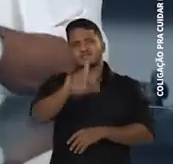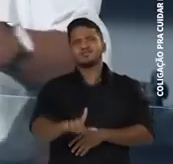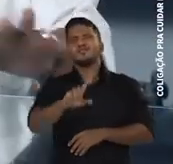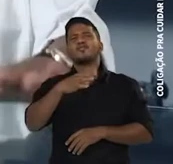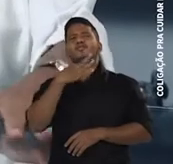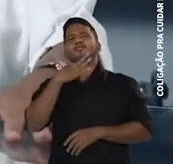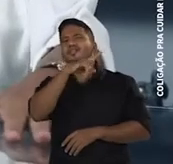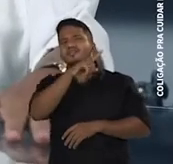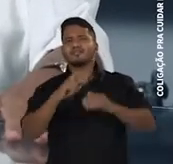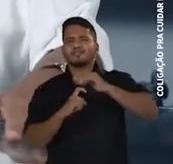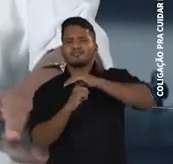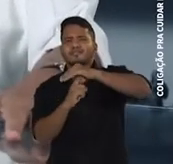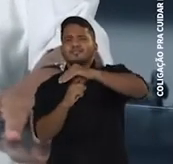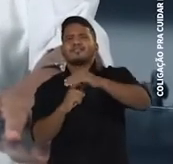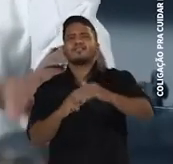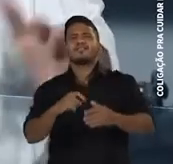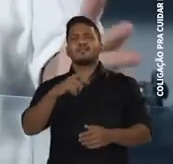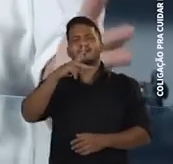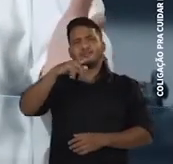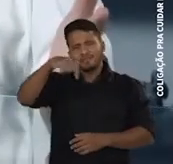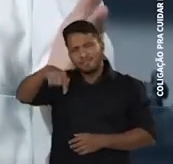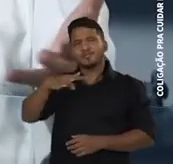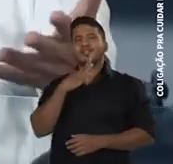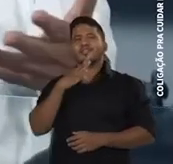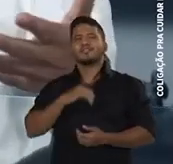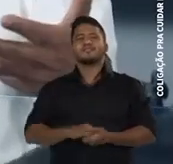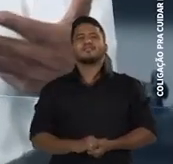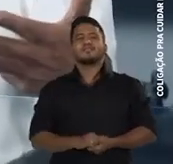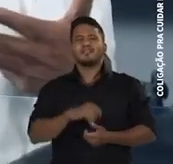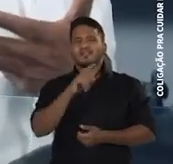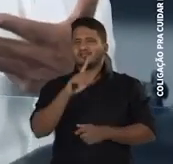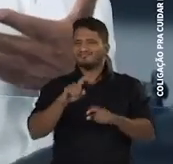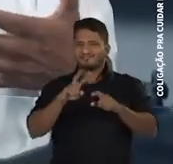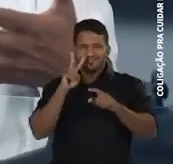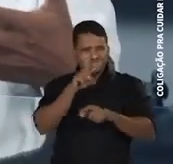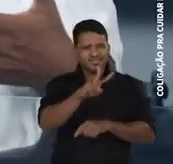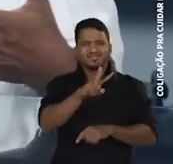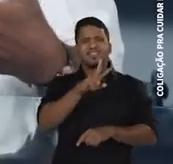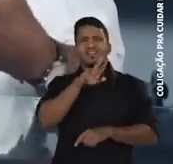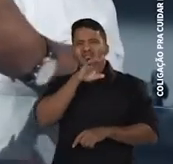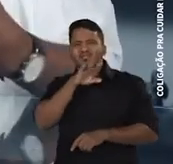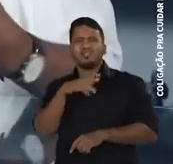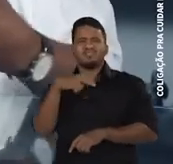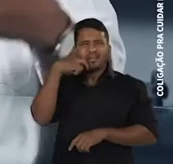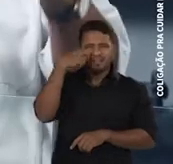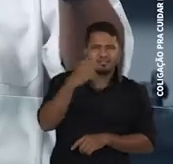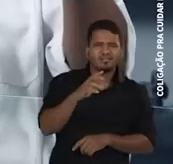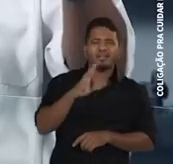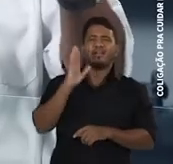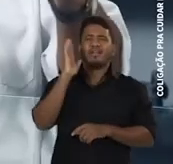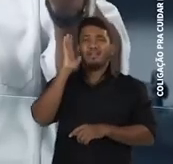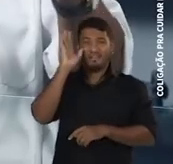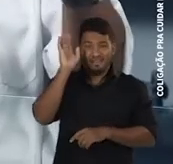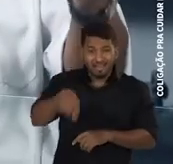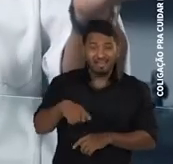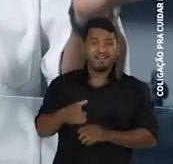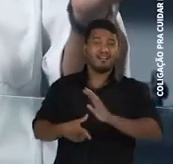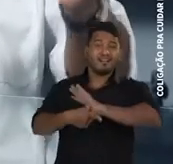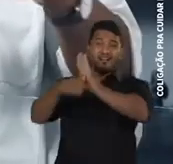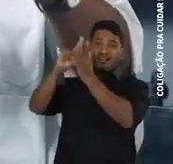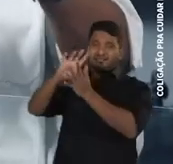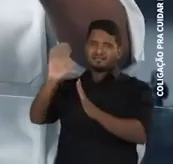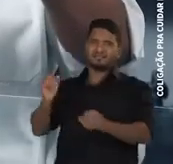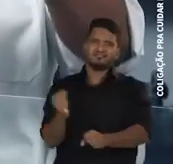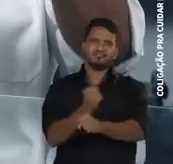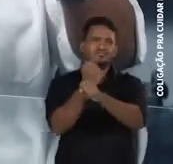conheço muito bem o mercado do Parque Piauí Isso é uma vergonha deveria já ter sido feita